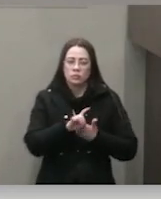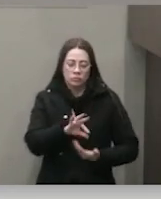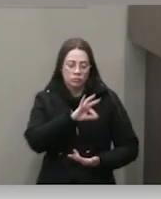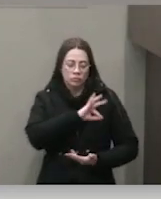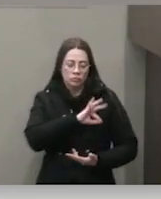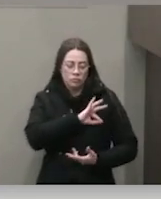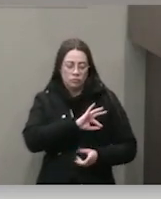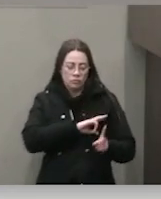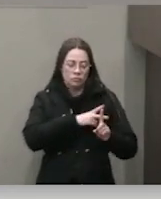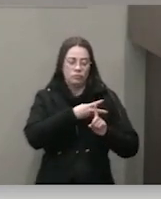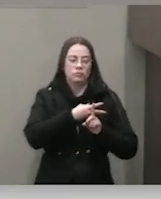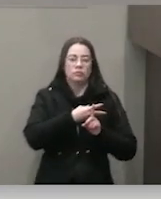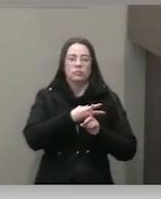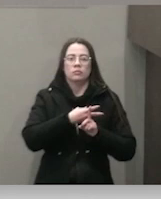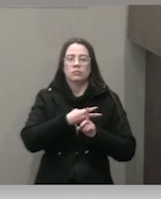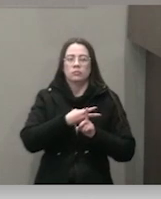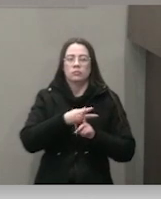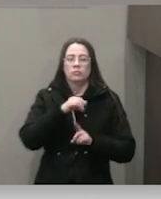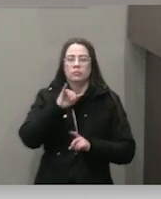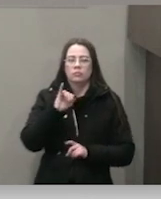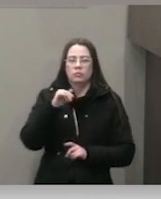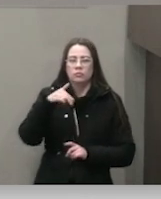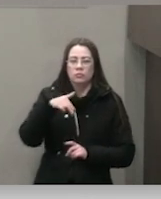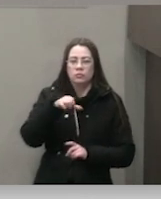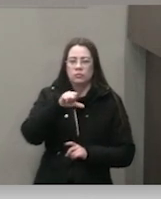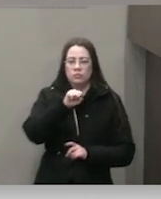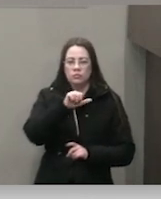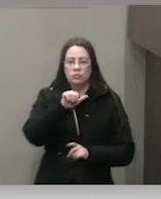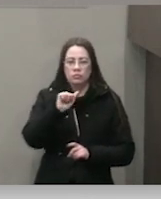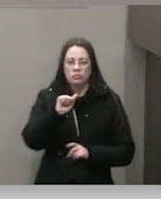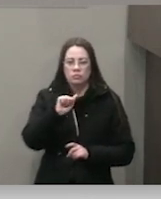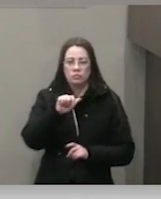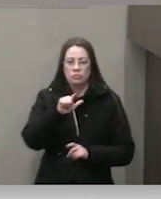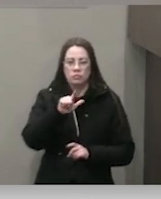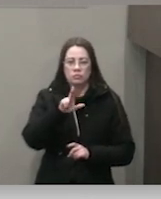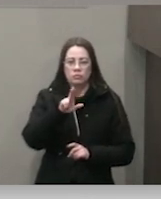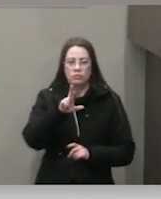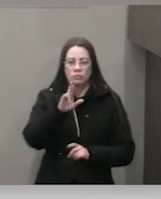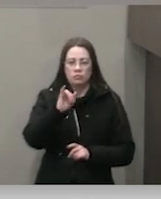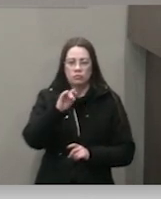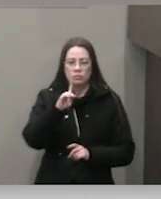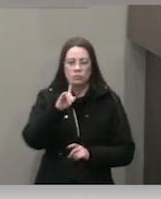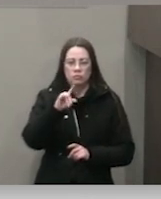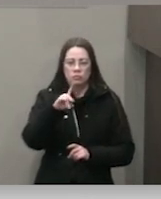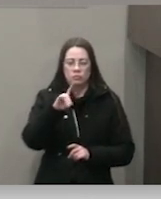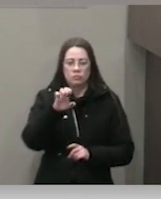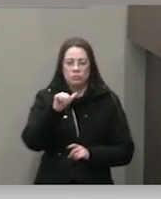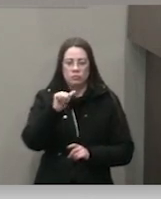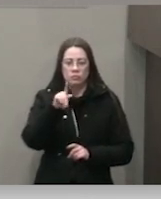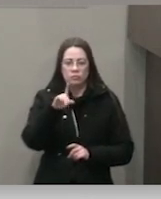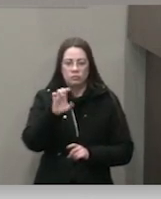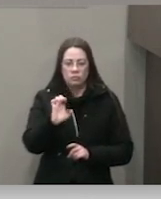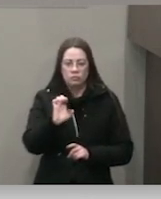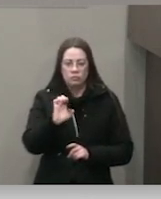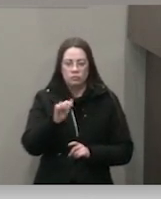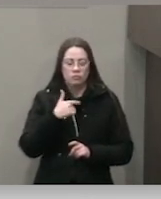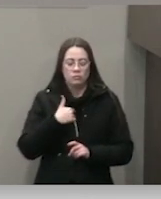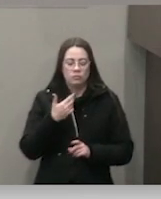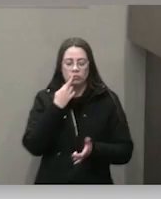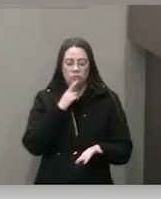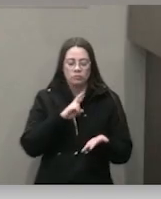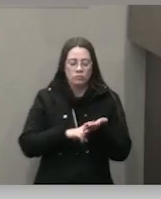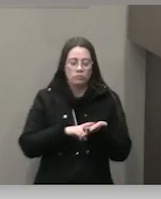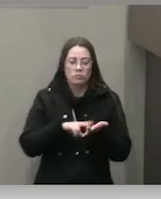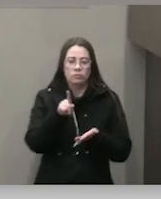insalubridade, né, que passará a ser acrescido aí do salário base, né, tanto dos agentes de saúde quanto de endemias. Então, fica aqui o